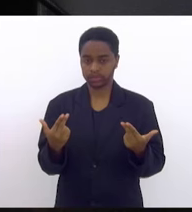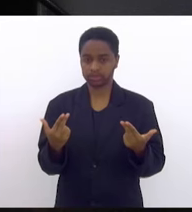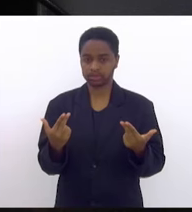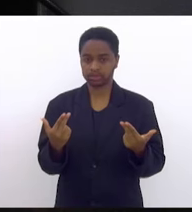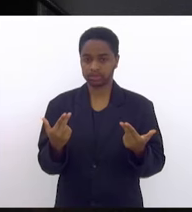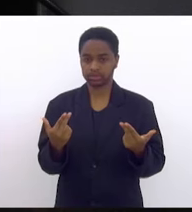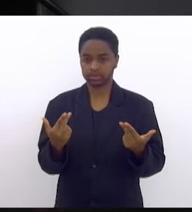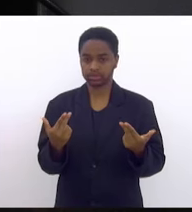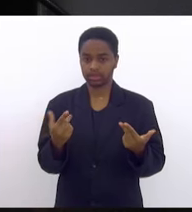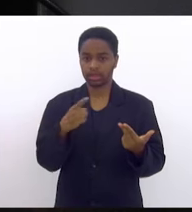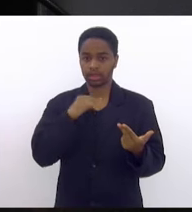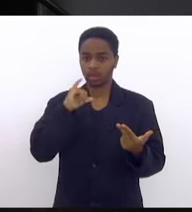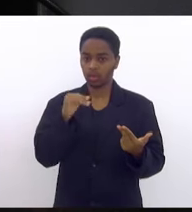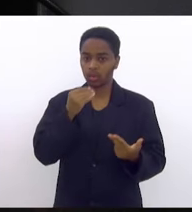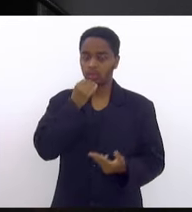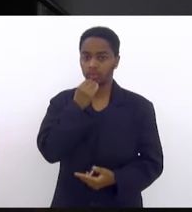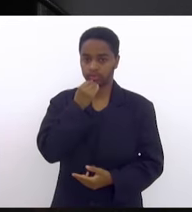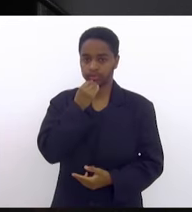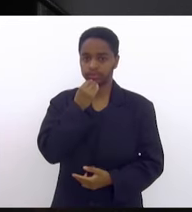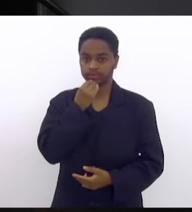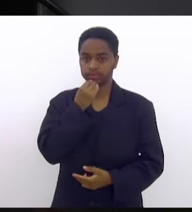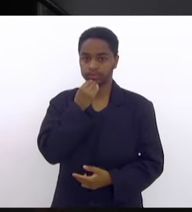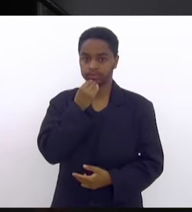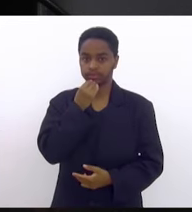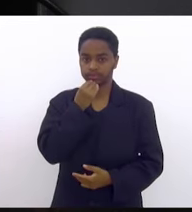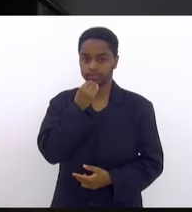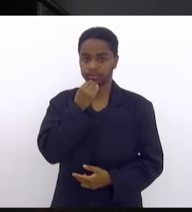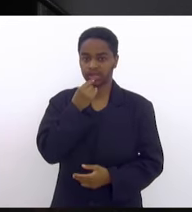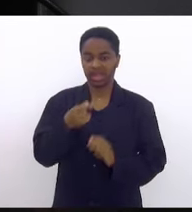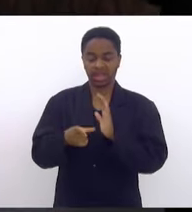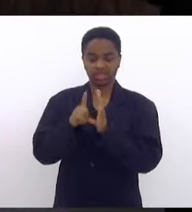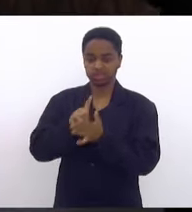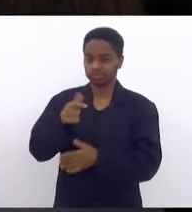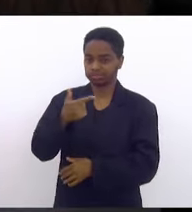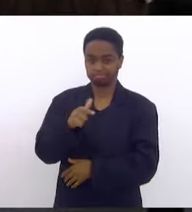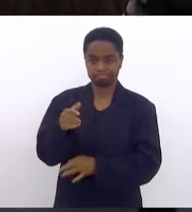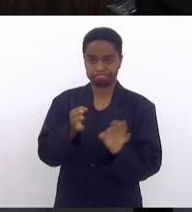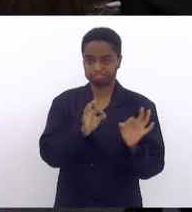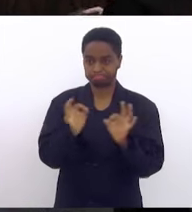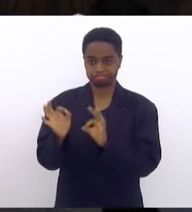e tem uma oportunidade, deputado, que jamais teve.